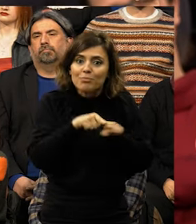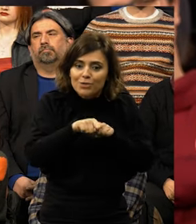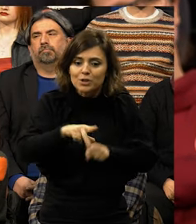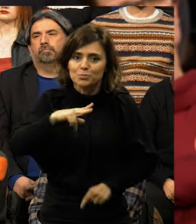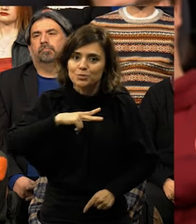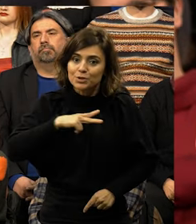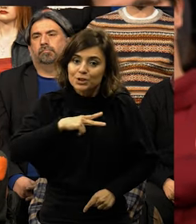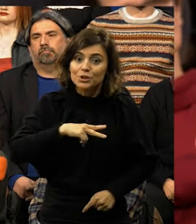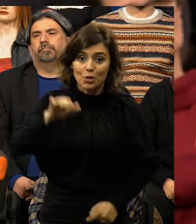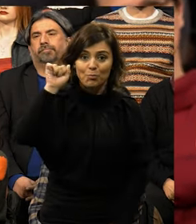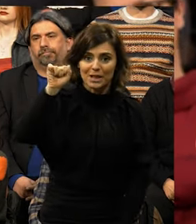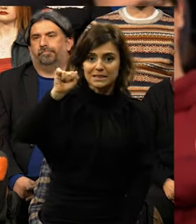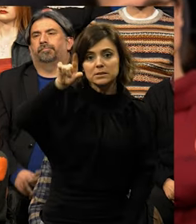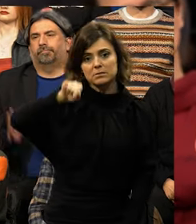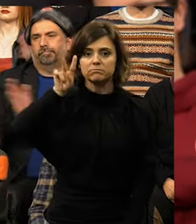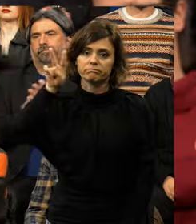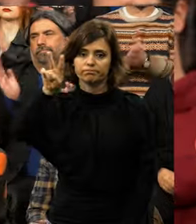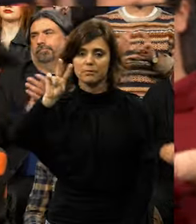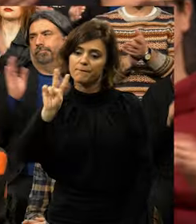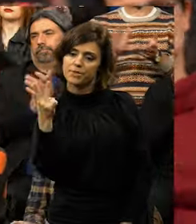PS e do PSD incompreensível